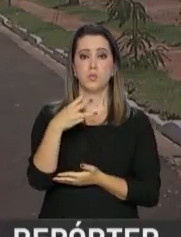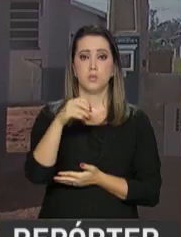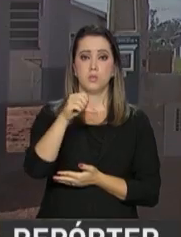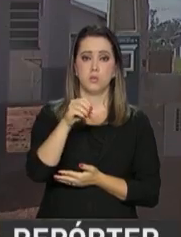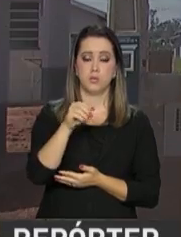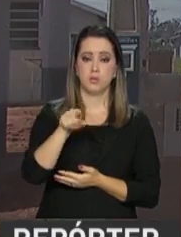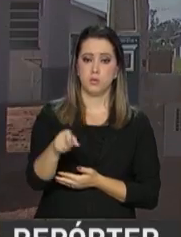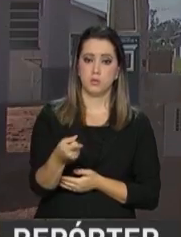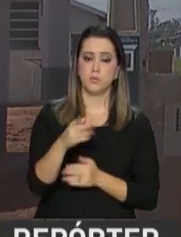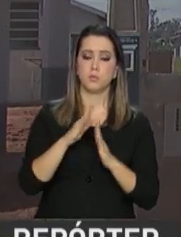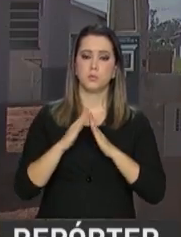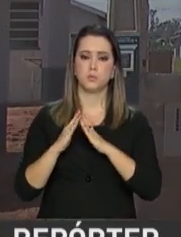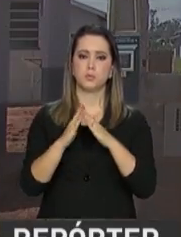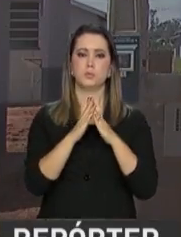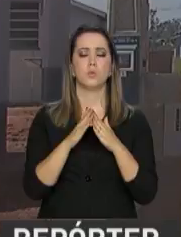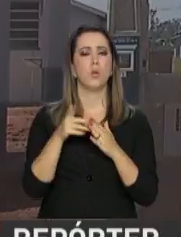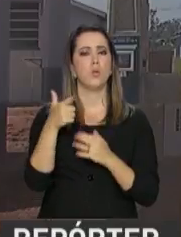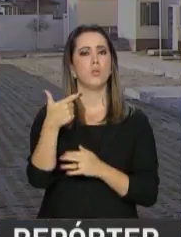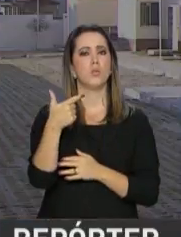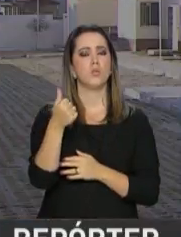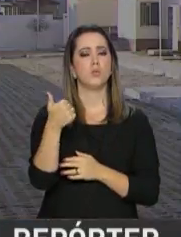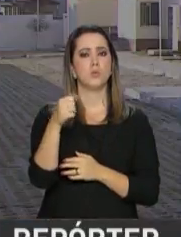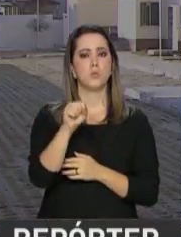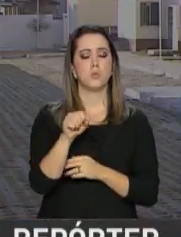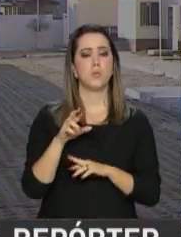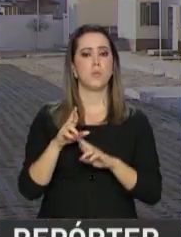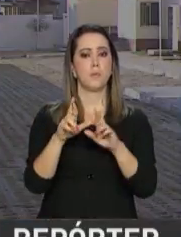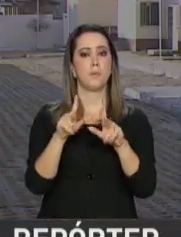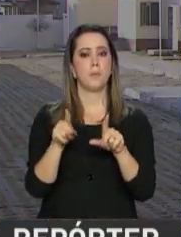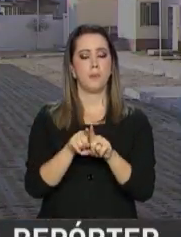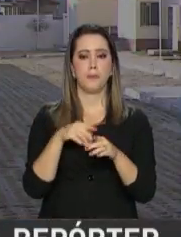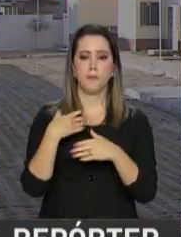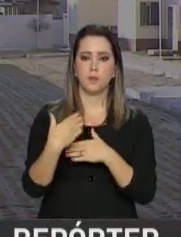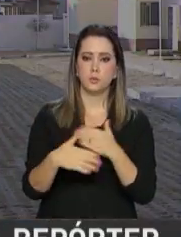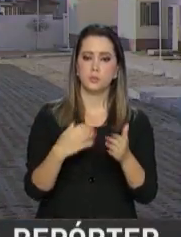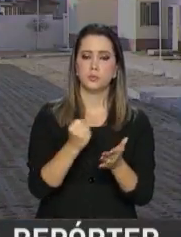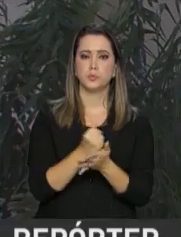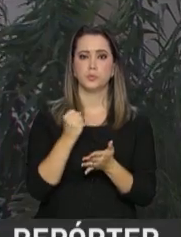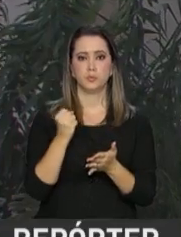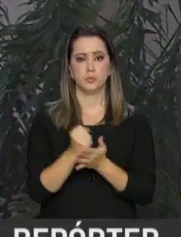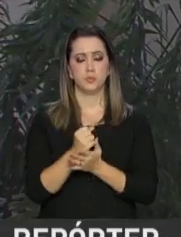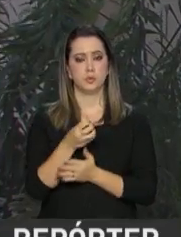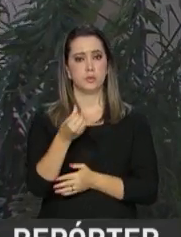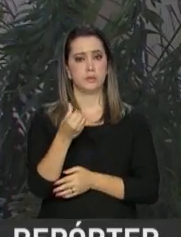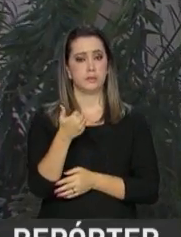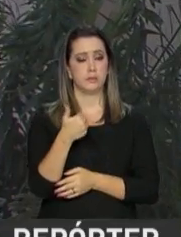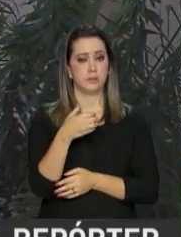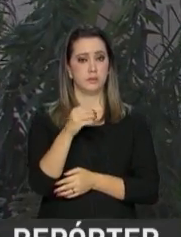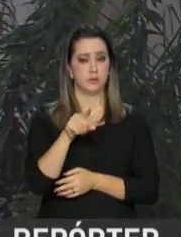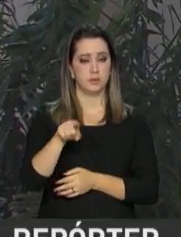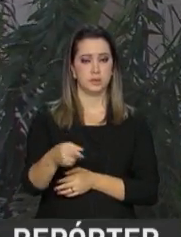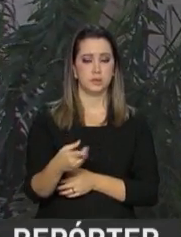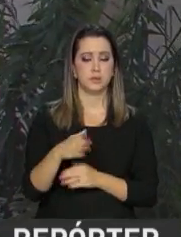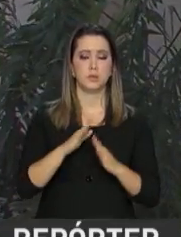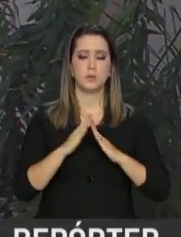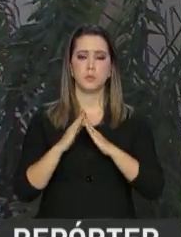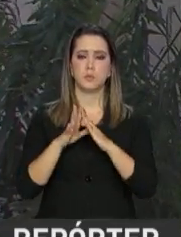mil ea expectativa para 2018 é que sejam contratadas 610 mil unidades habitacionais em todo o